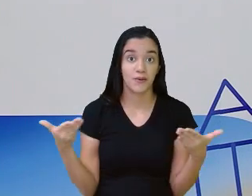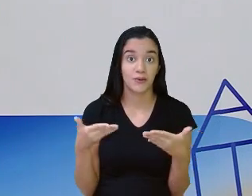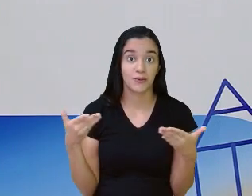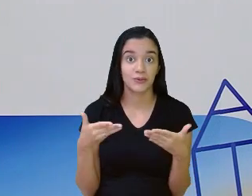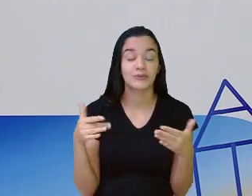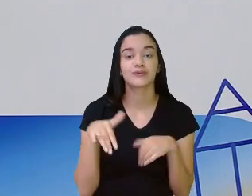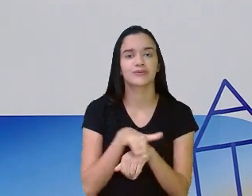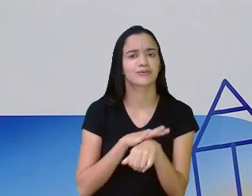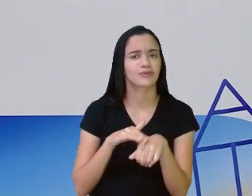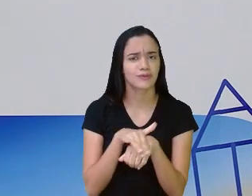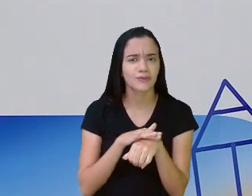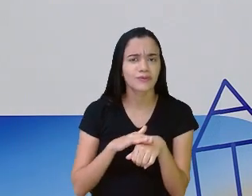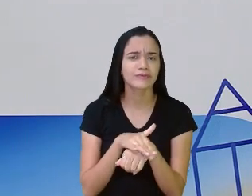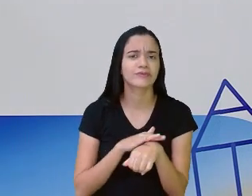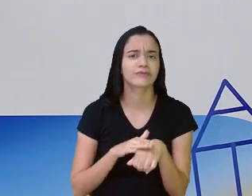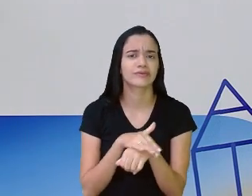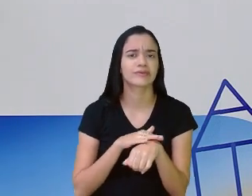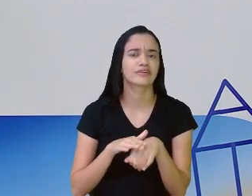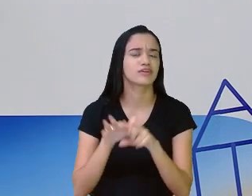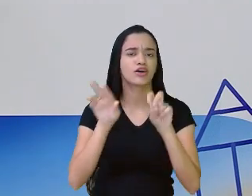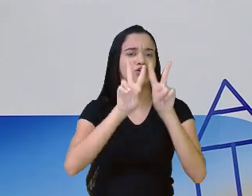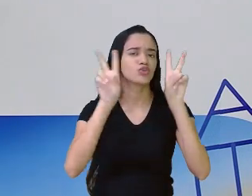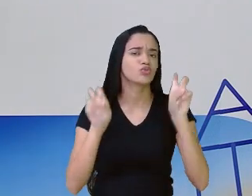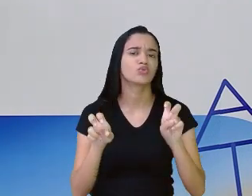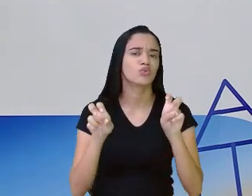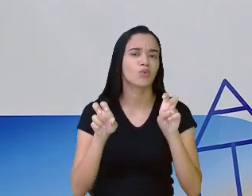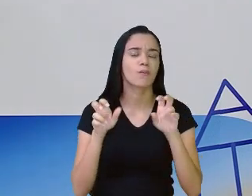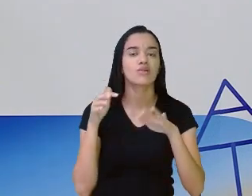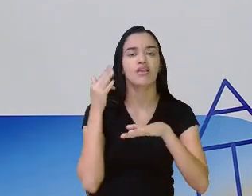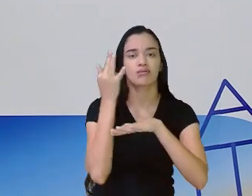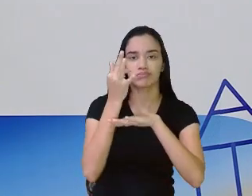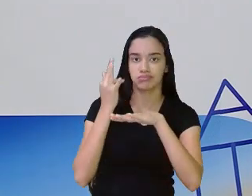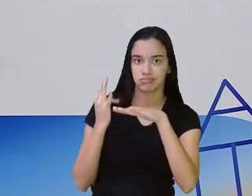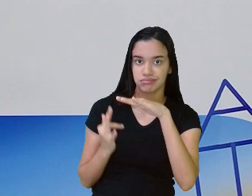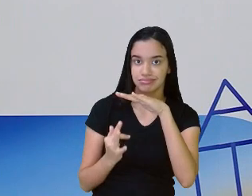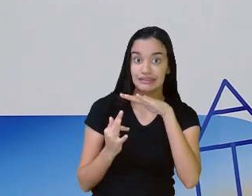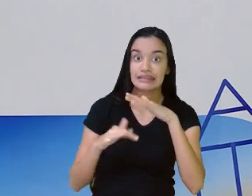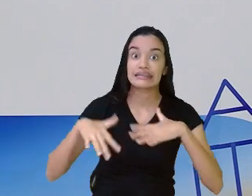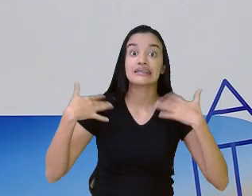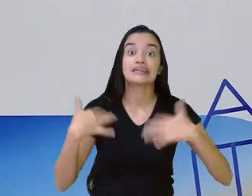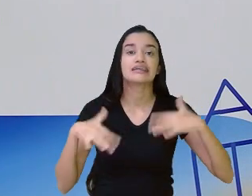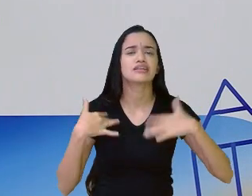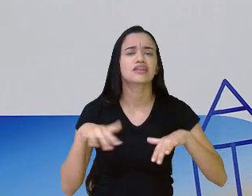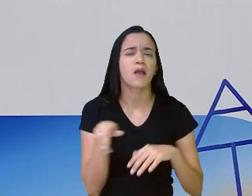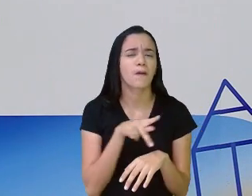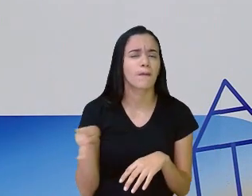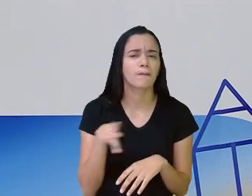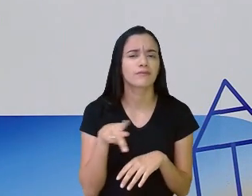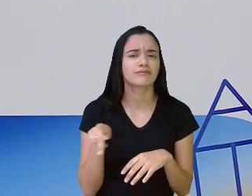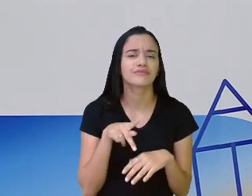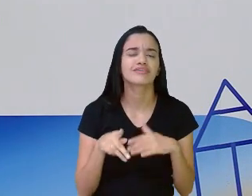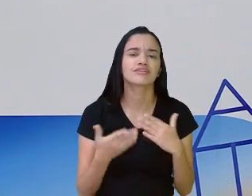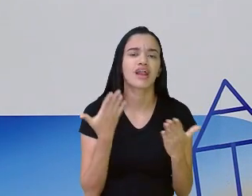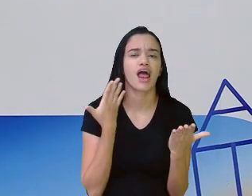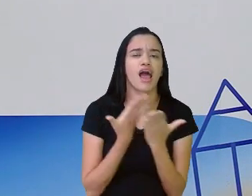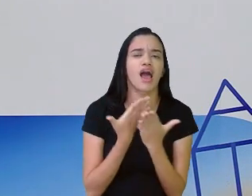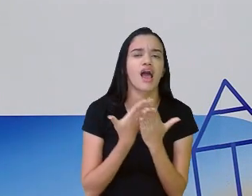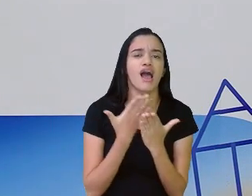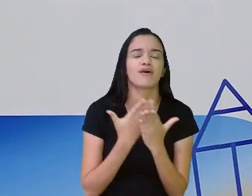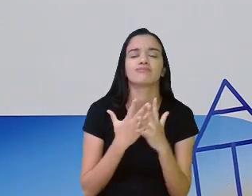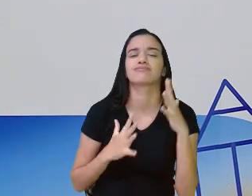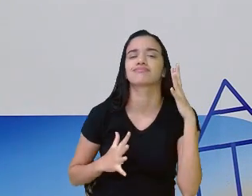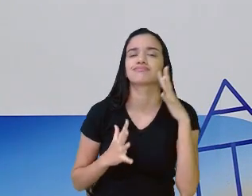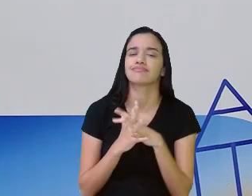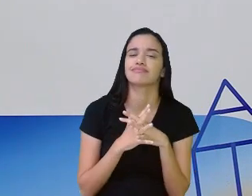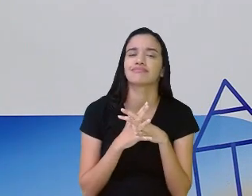vai conversar sobre as frações. Eita, professora, essa aula é massa. A senhora já